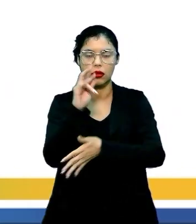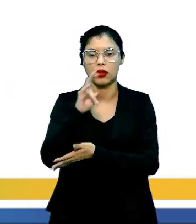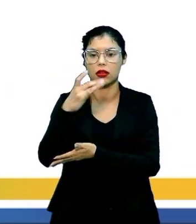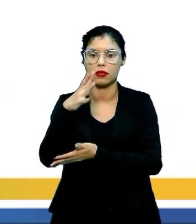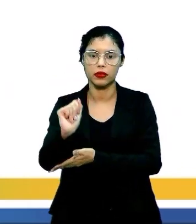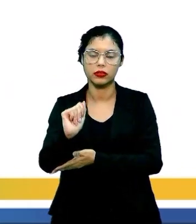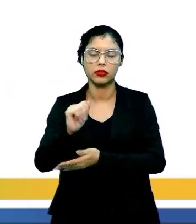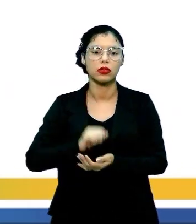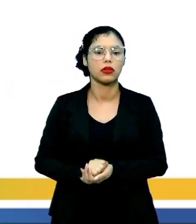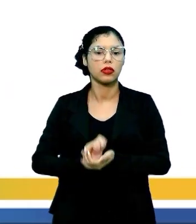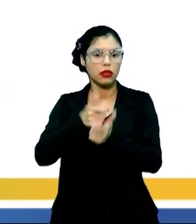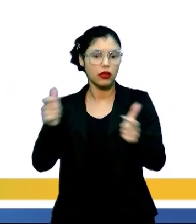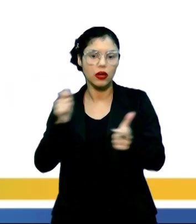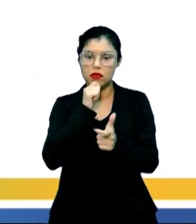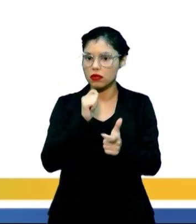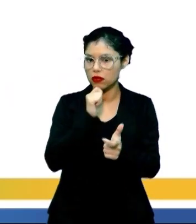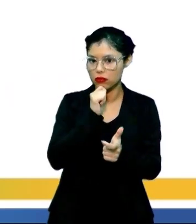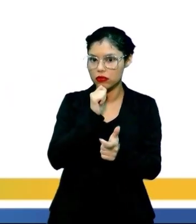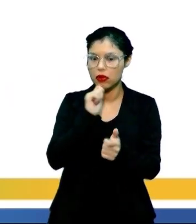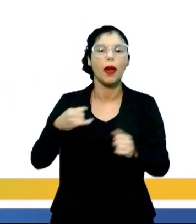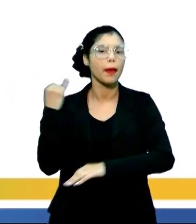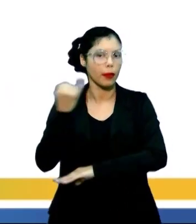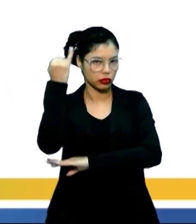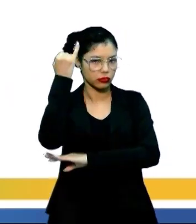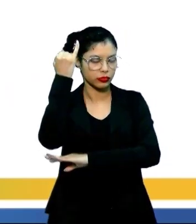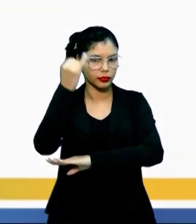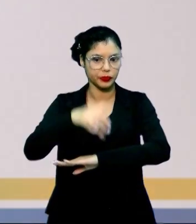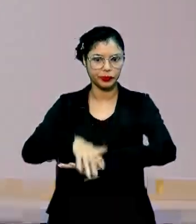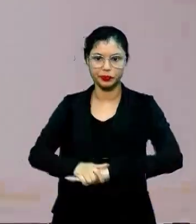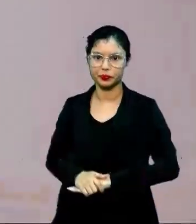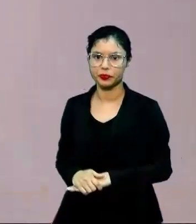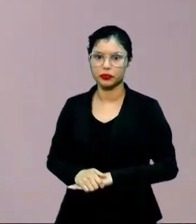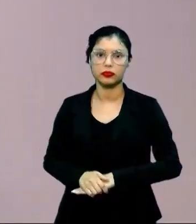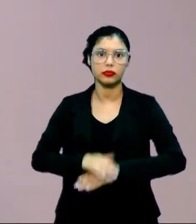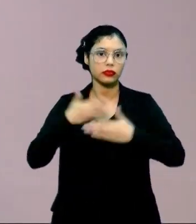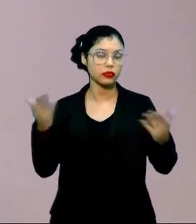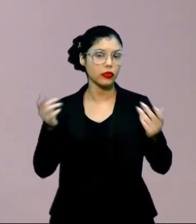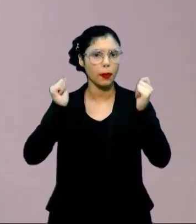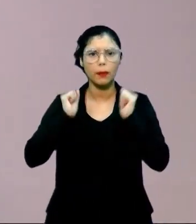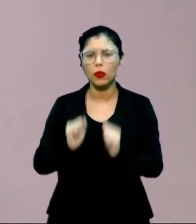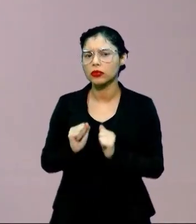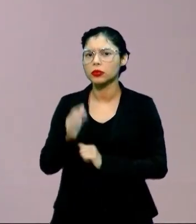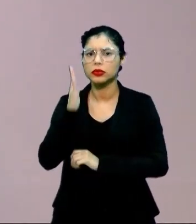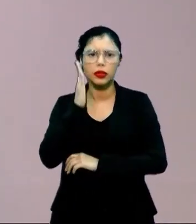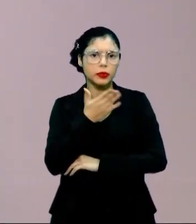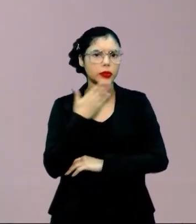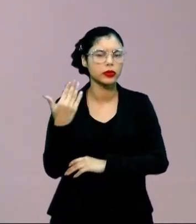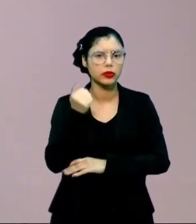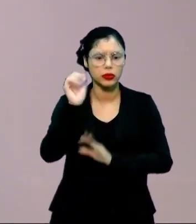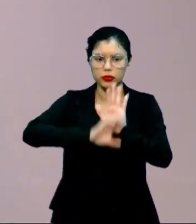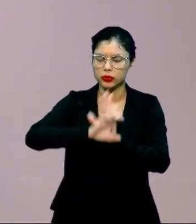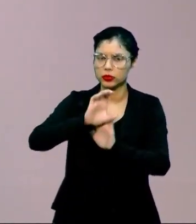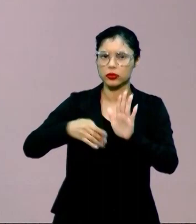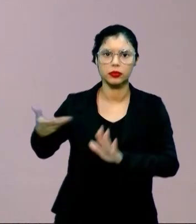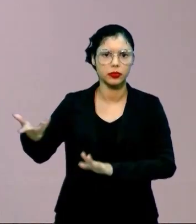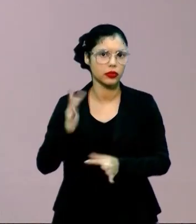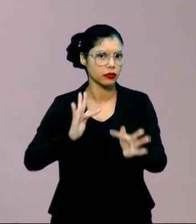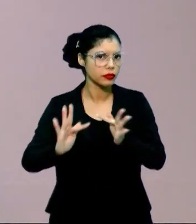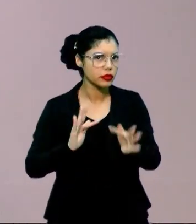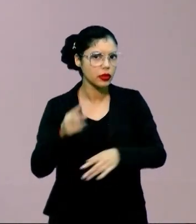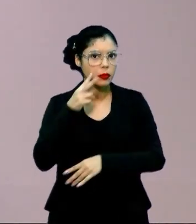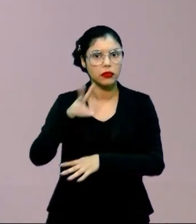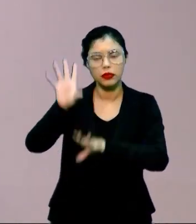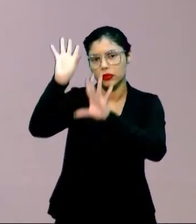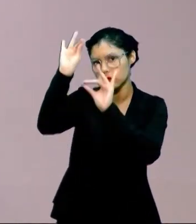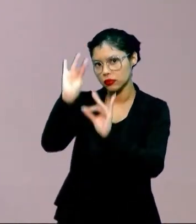e o corpo extenso, dimensões que são muito importantes. Para que possamos entender melhor esses conceitos básicos da física, vamos